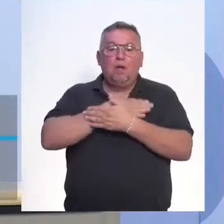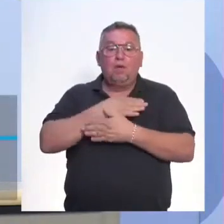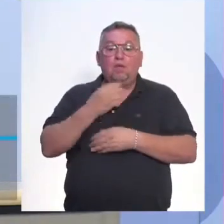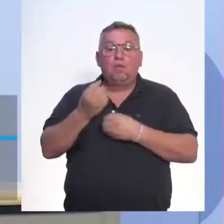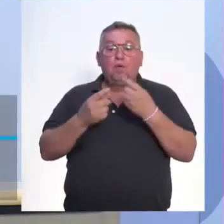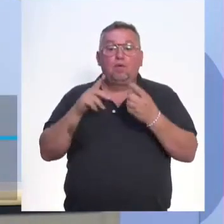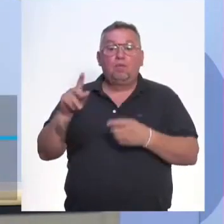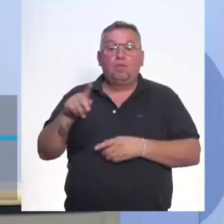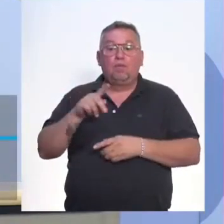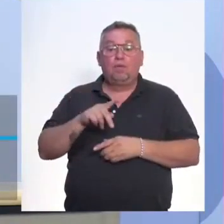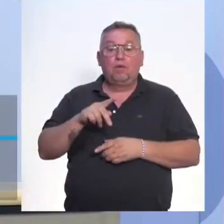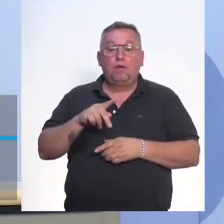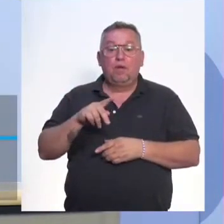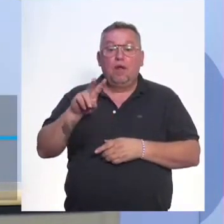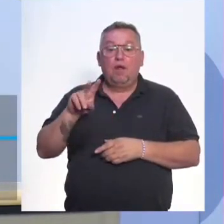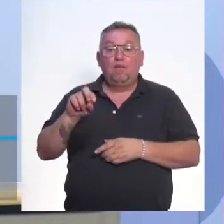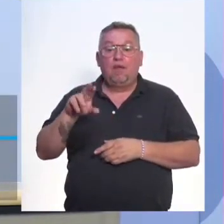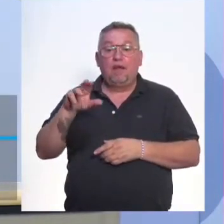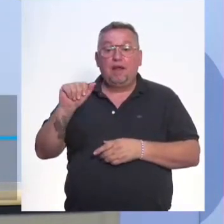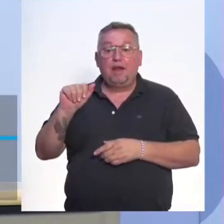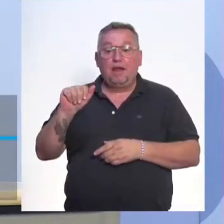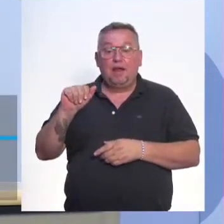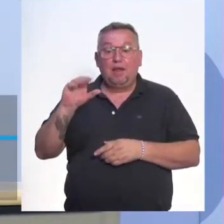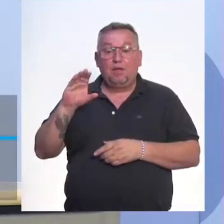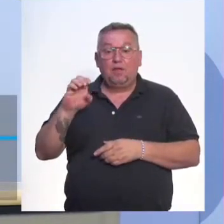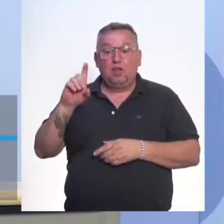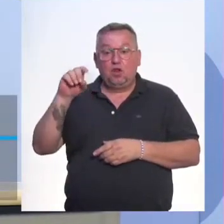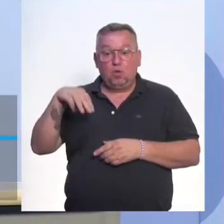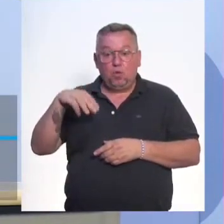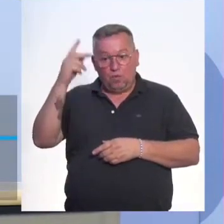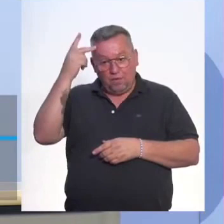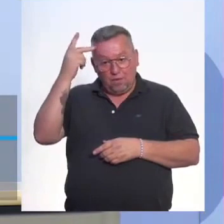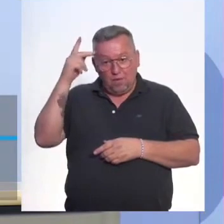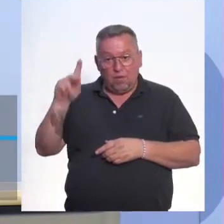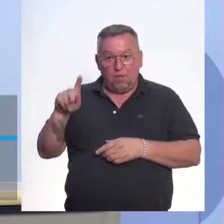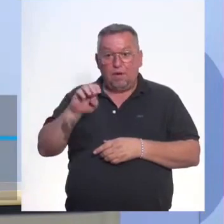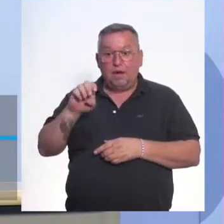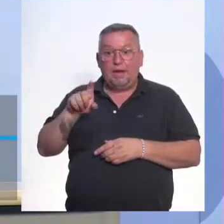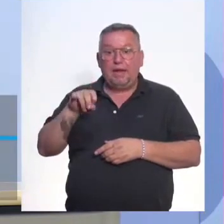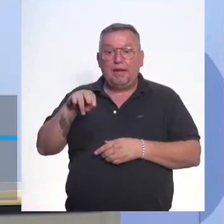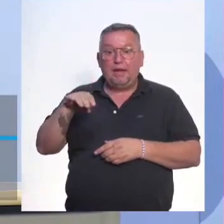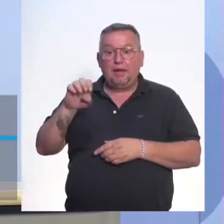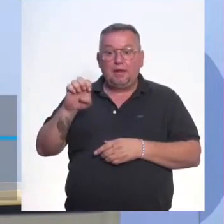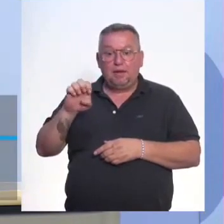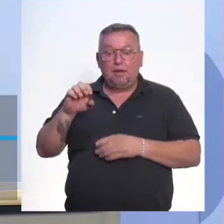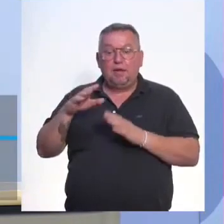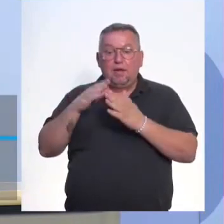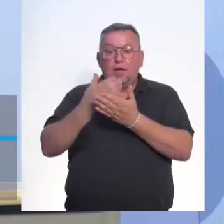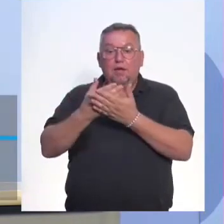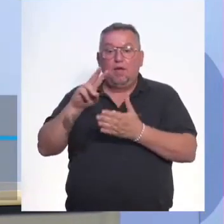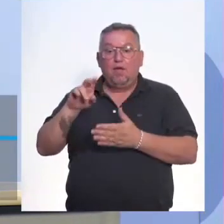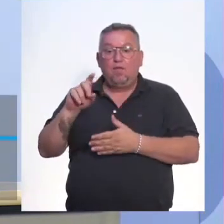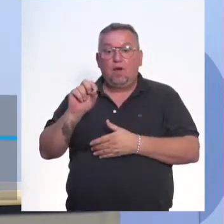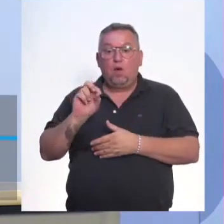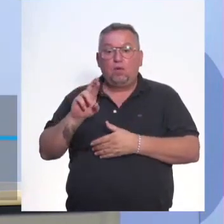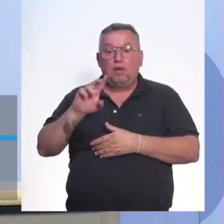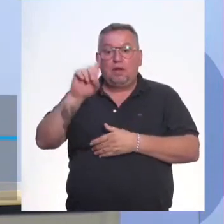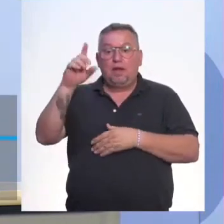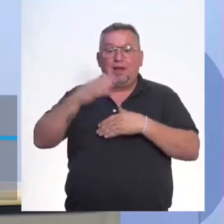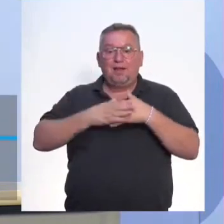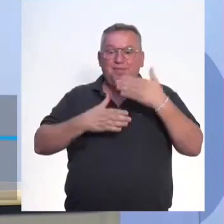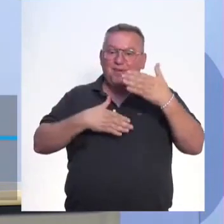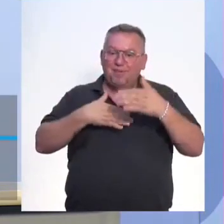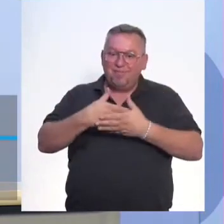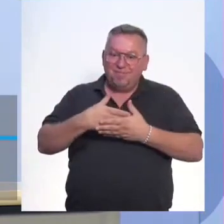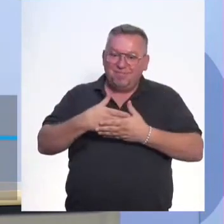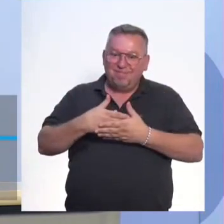alguns professores. Professora Vera, do CEDOM, aqui de São Paulo. Professora Eliane, da Escola Walter Ferreira, de Ribeirão